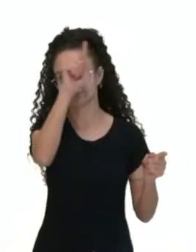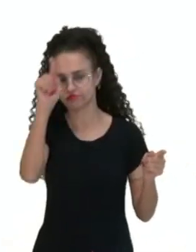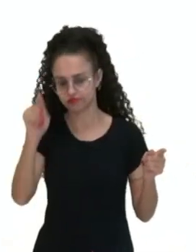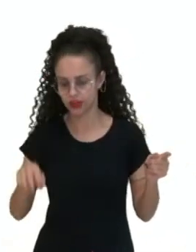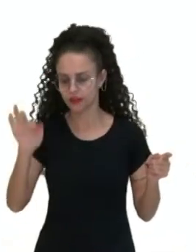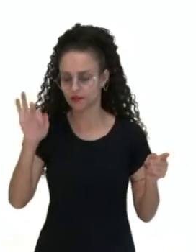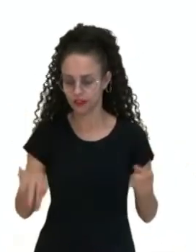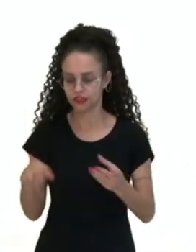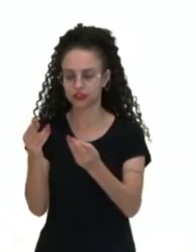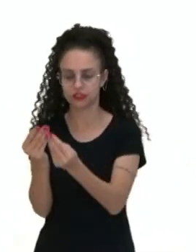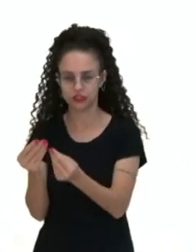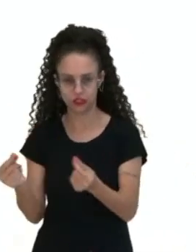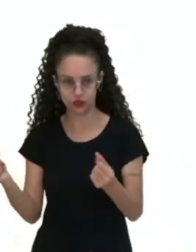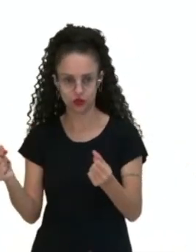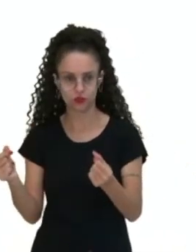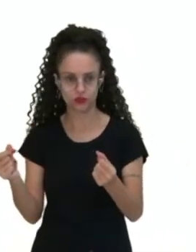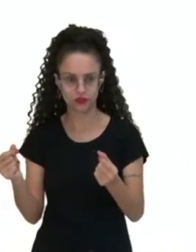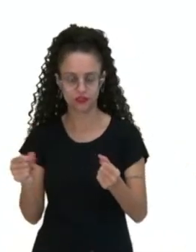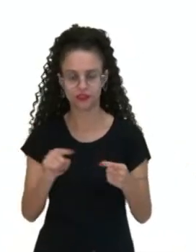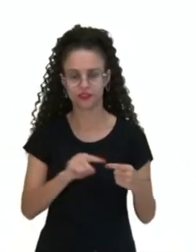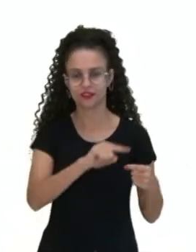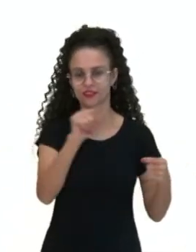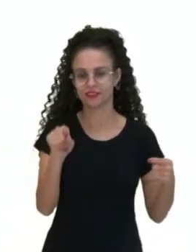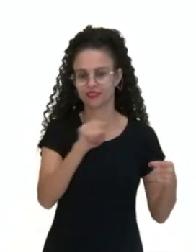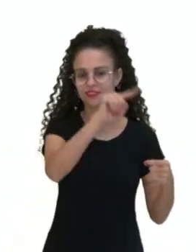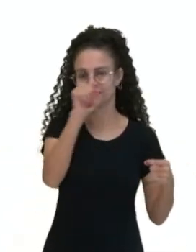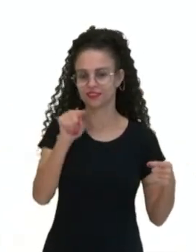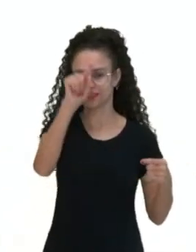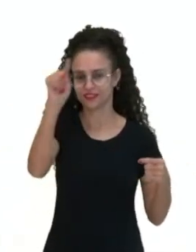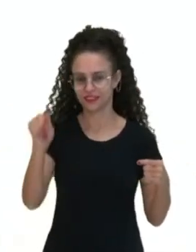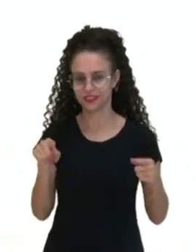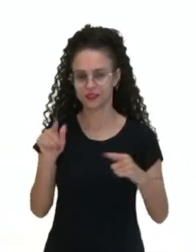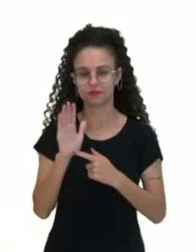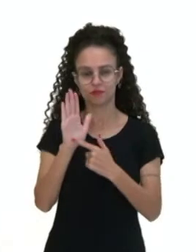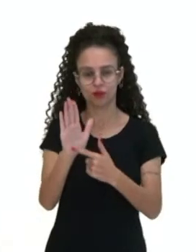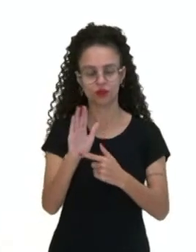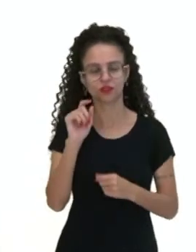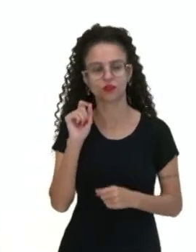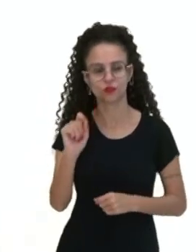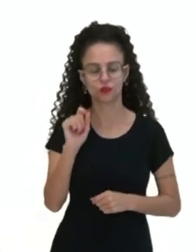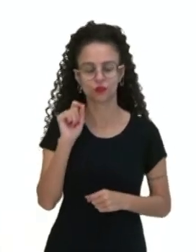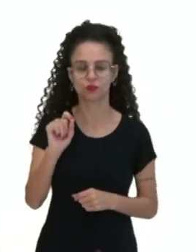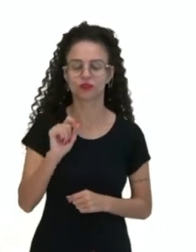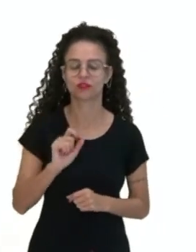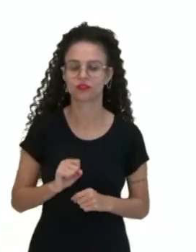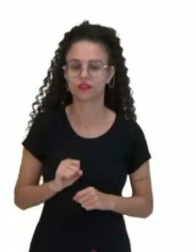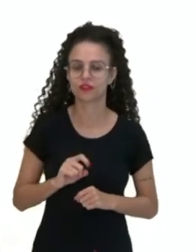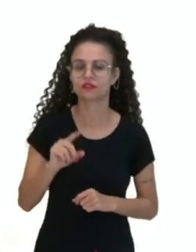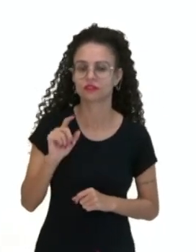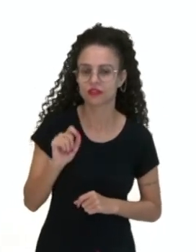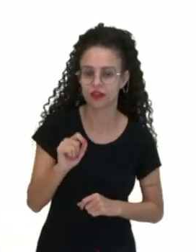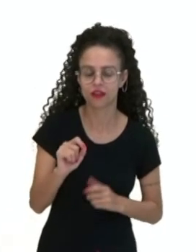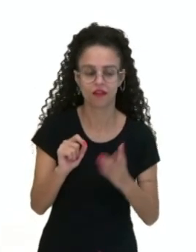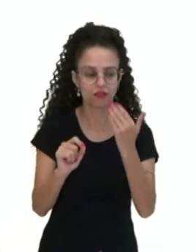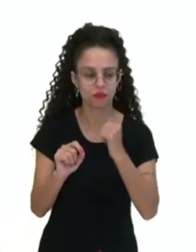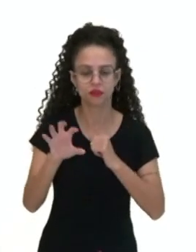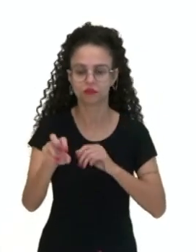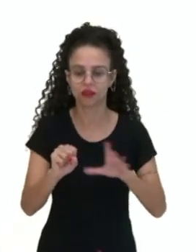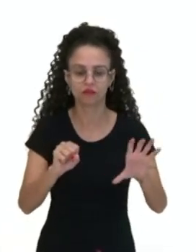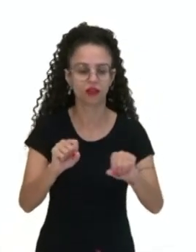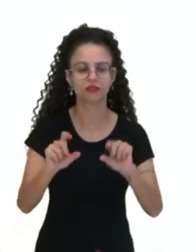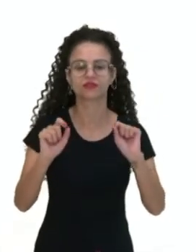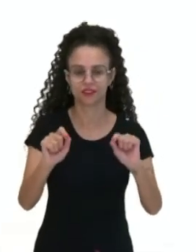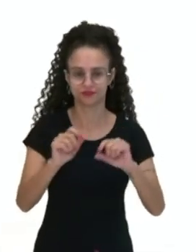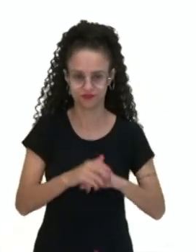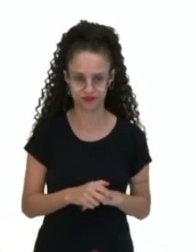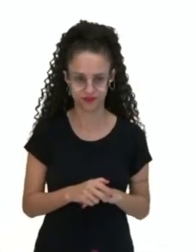nos decompositores. E as setas vão indicando, né? Elas vão indicando, então, quem que vai se alimentar de quem aqui.